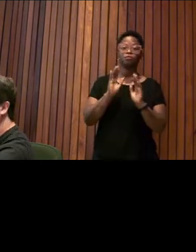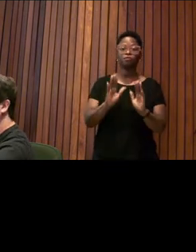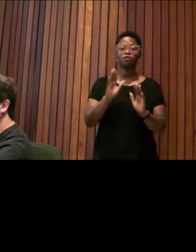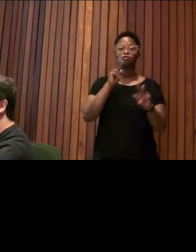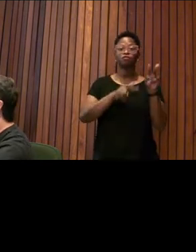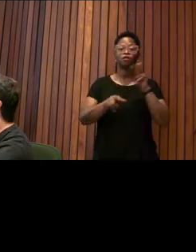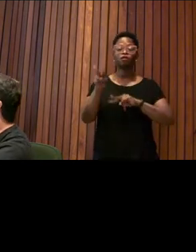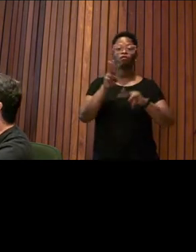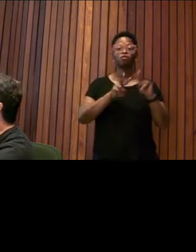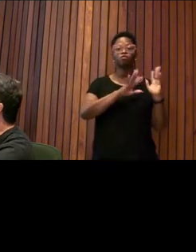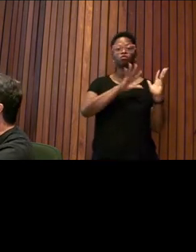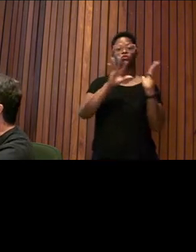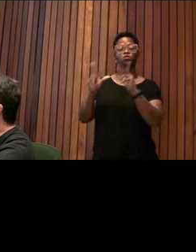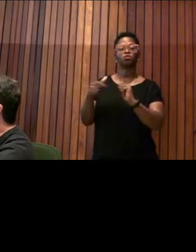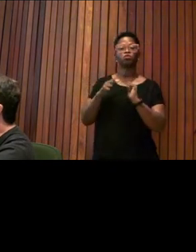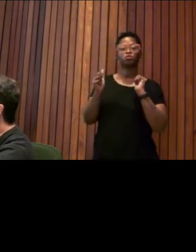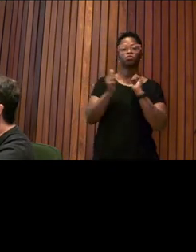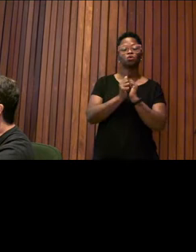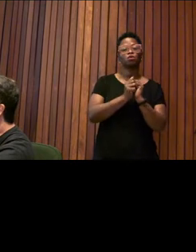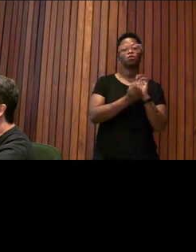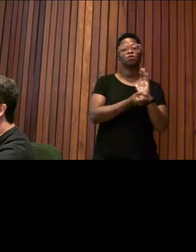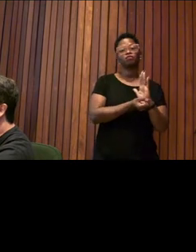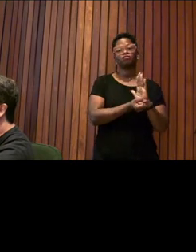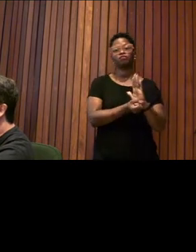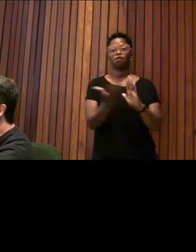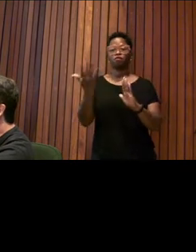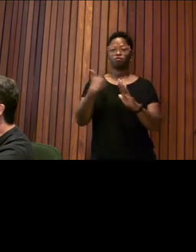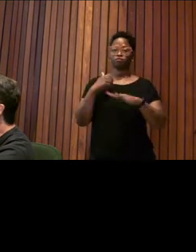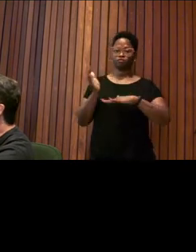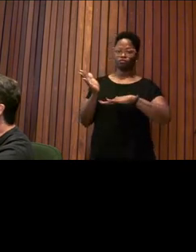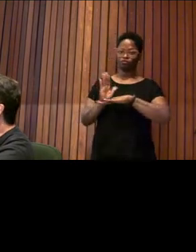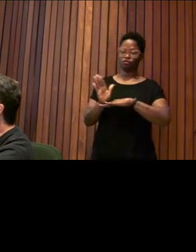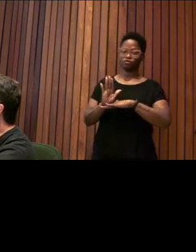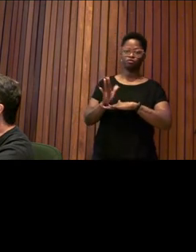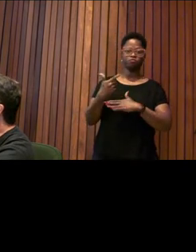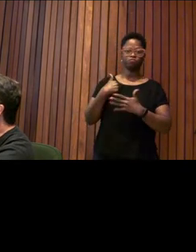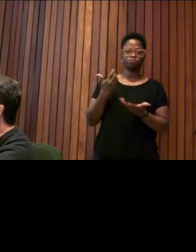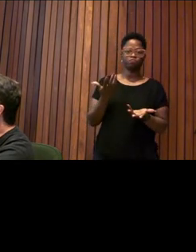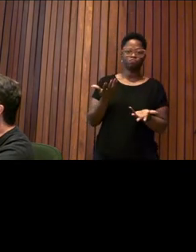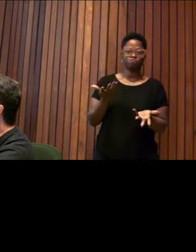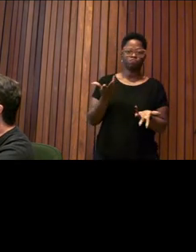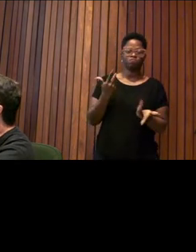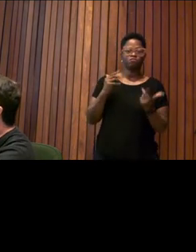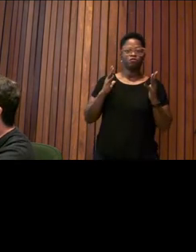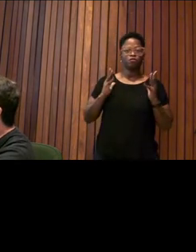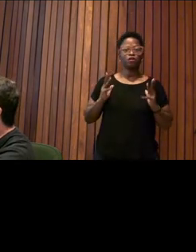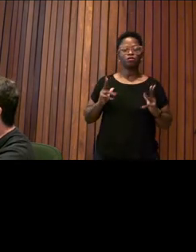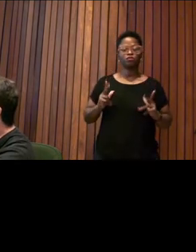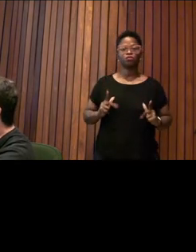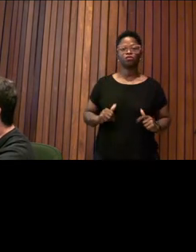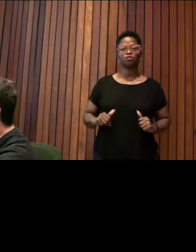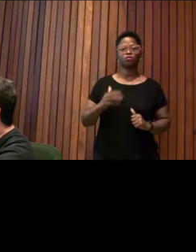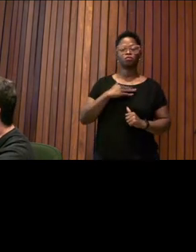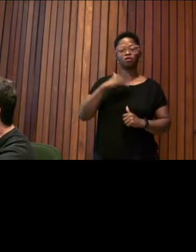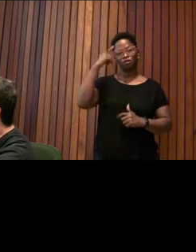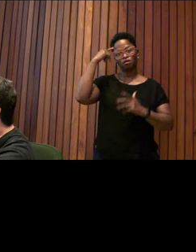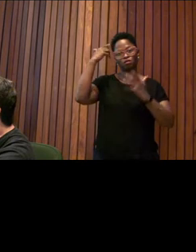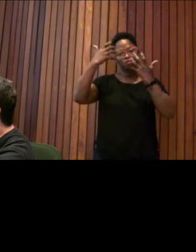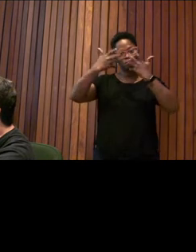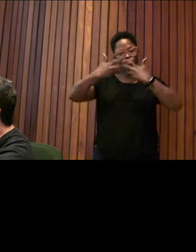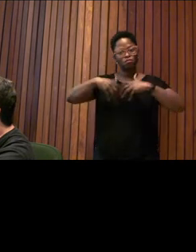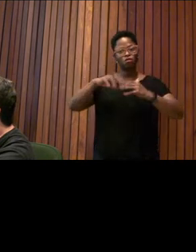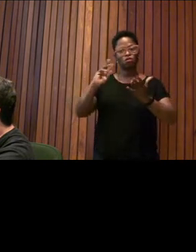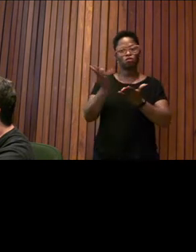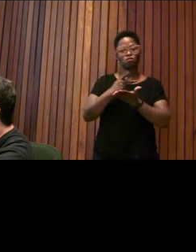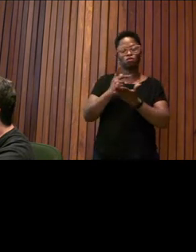vendo os vários filmes assim, isso atualizou a minha memória sobre os